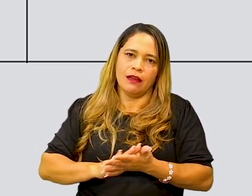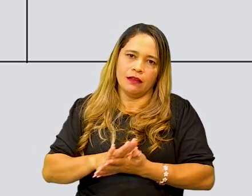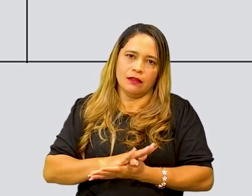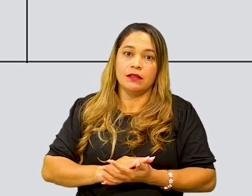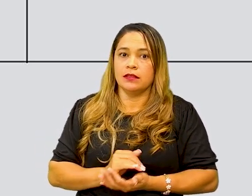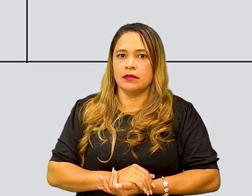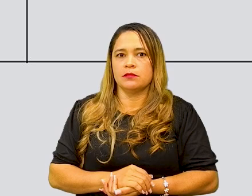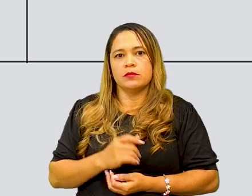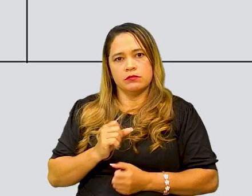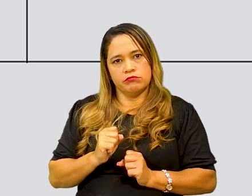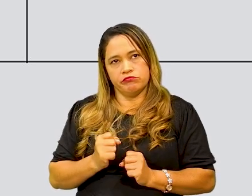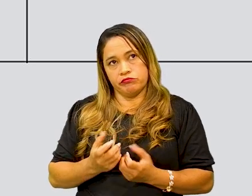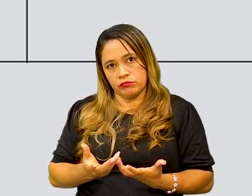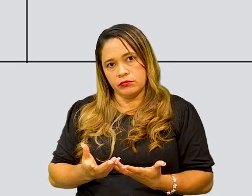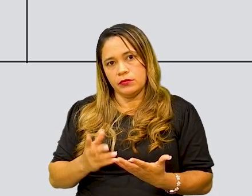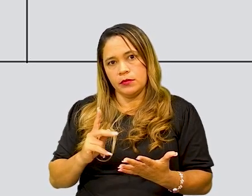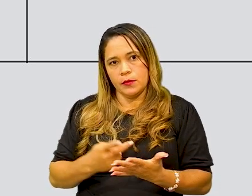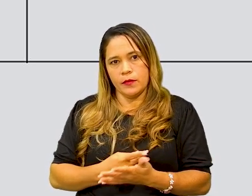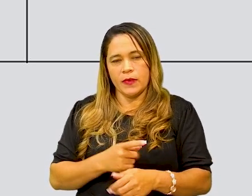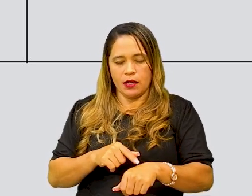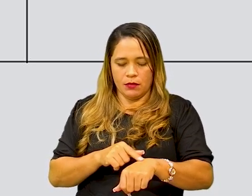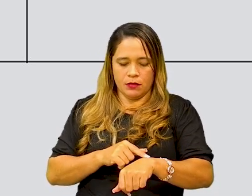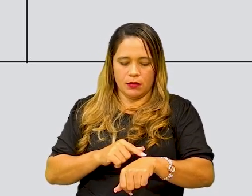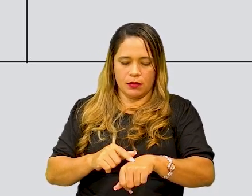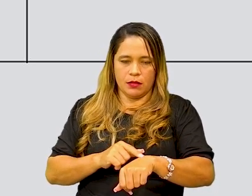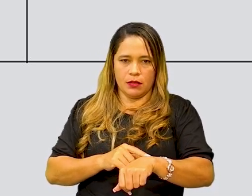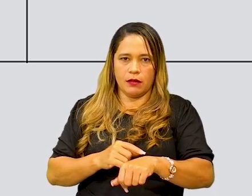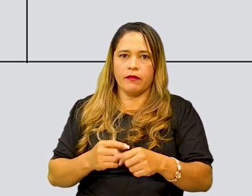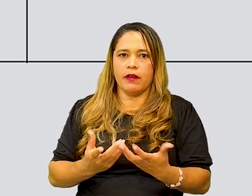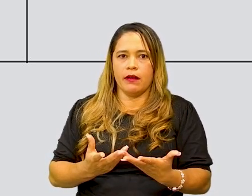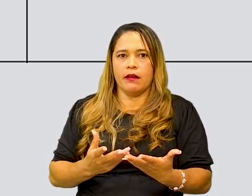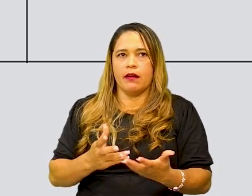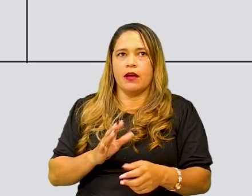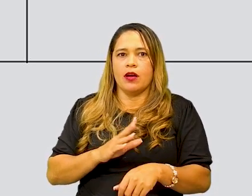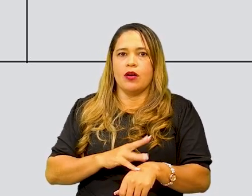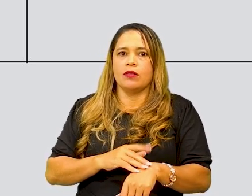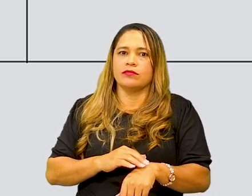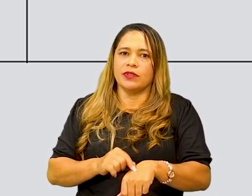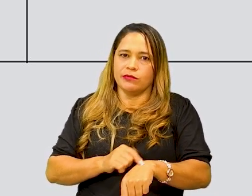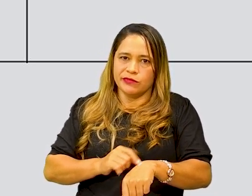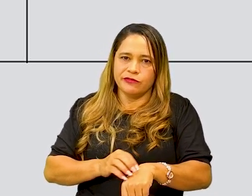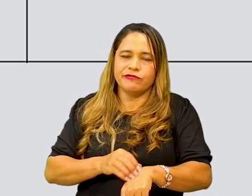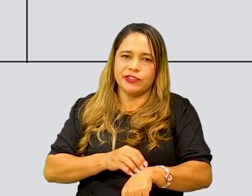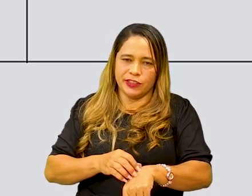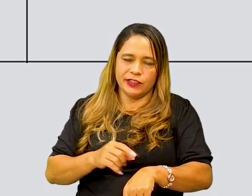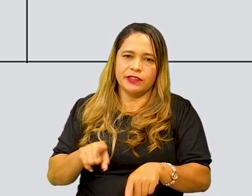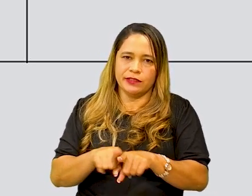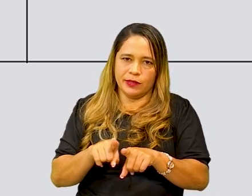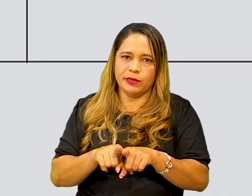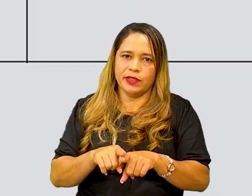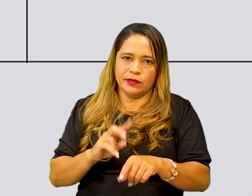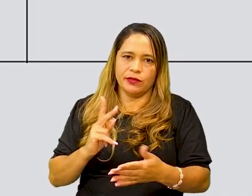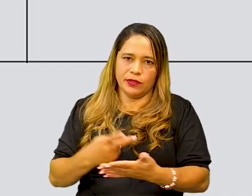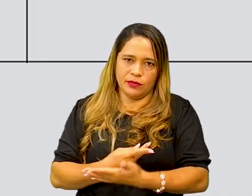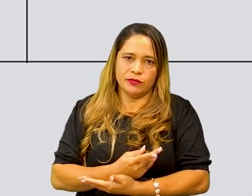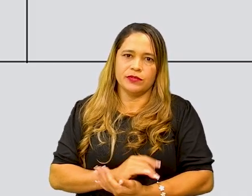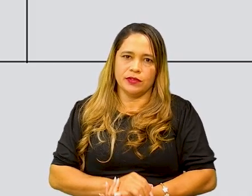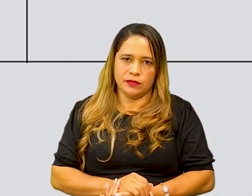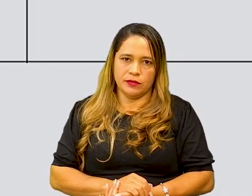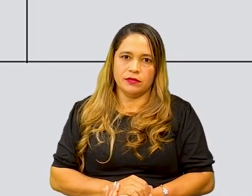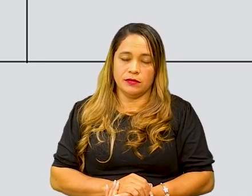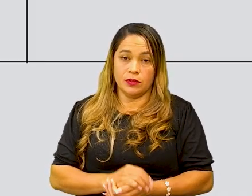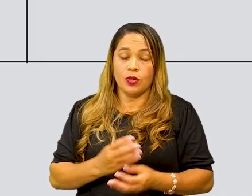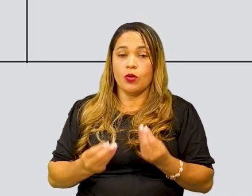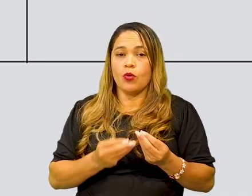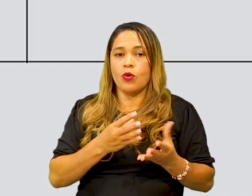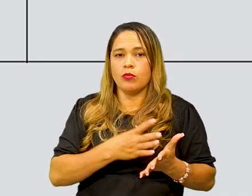em decorrência de quê? De lesões dos nervos e que podem inclusive gerar o quê? Feridas na pele, que eu vou te mostrar agora mesmo ali. A transmissão